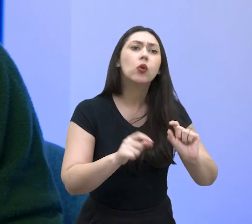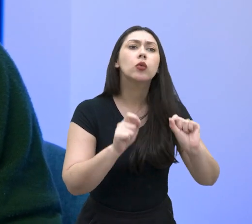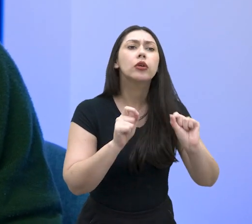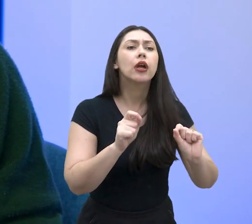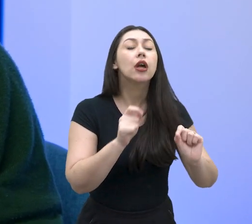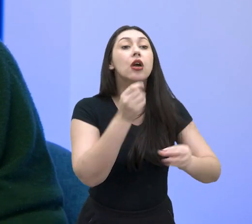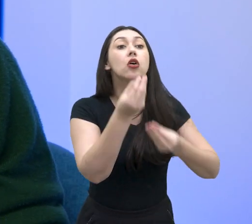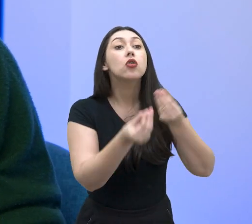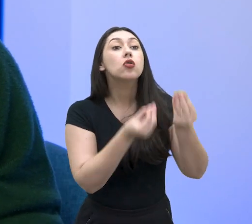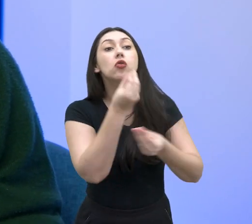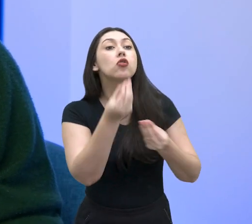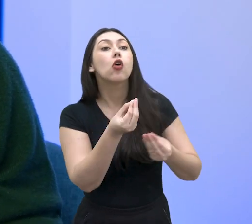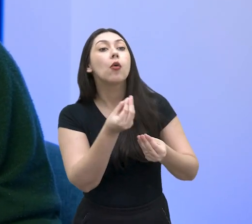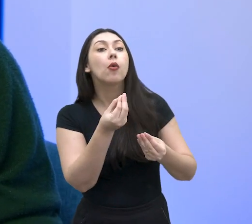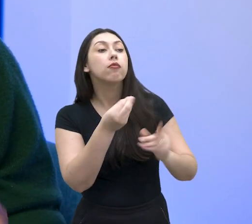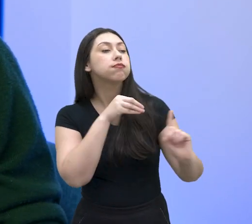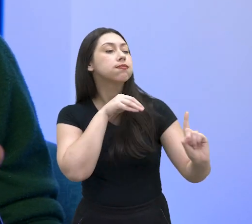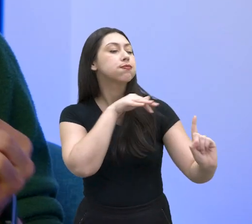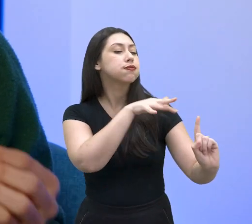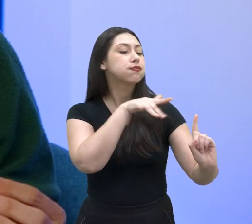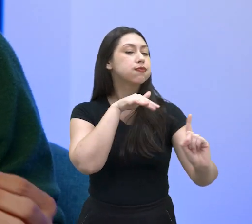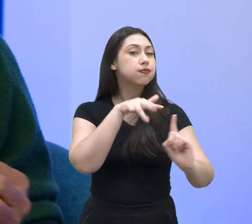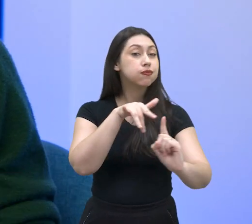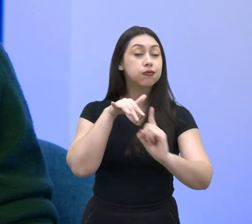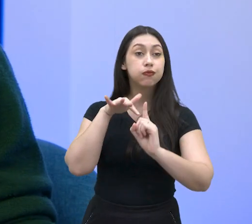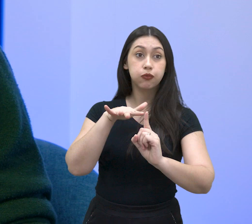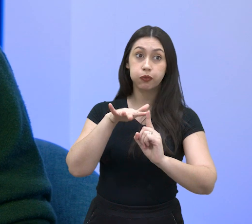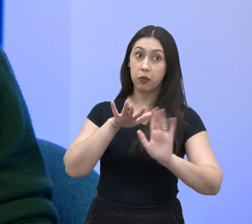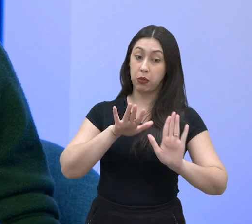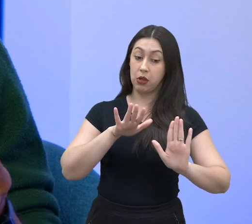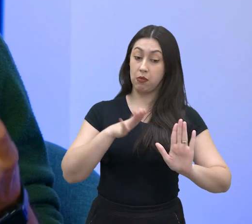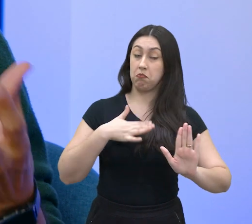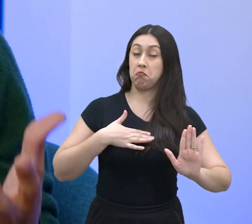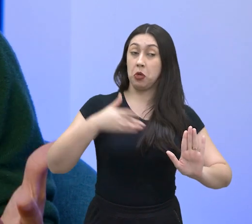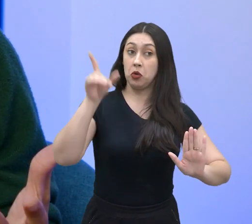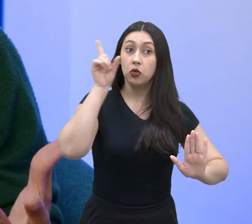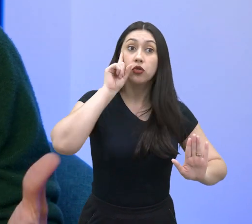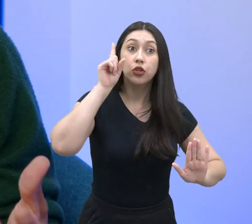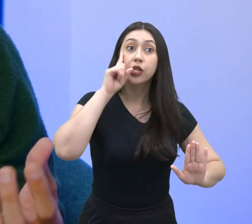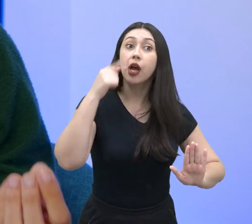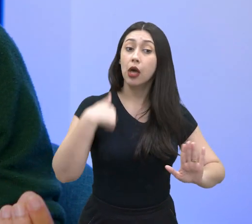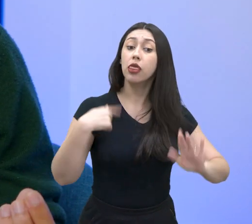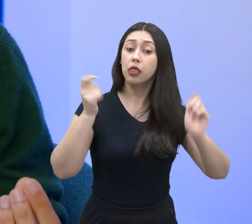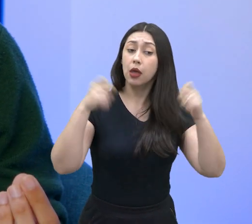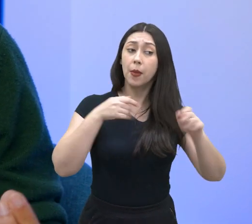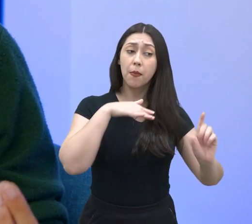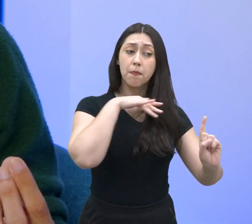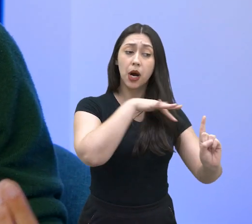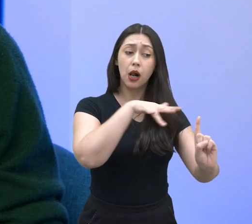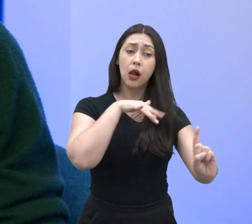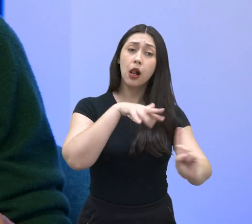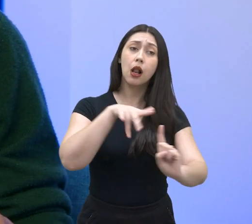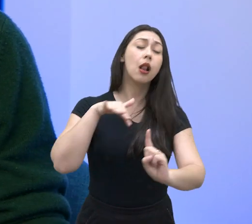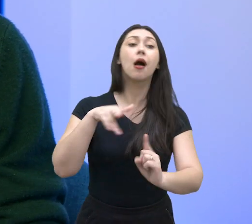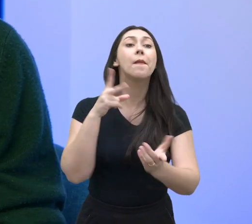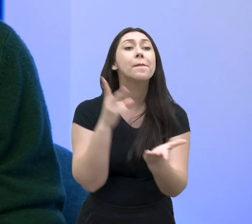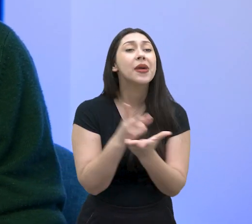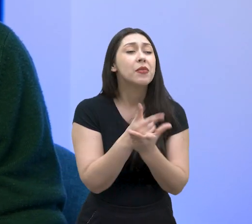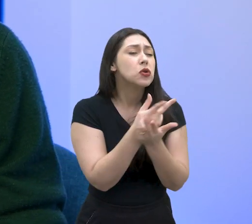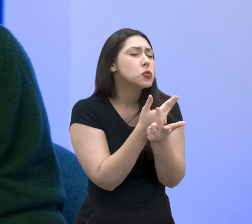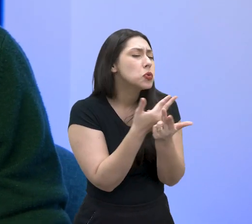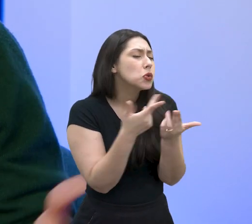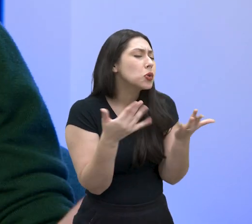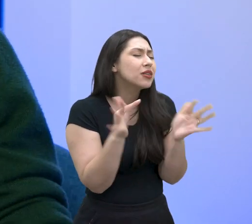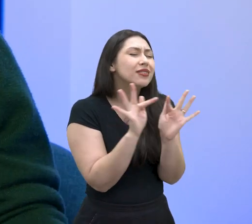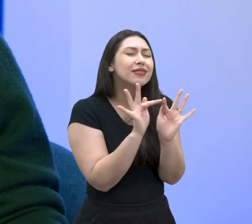fazer essa influência. E são pequenas coisas que já ajudam, mas o que acontece? São pequenas coisas que devem ser feitas pela